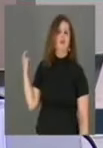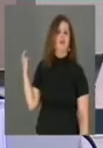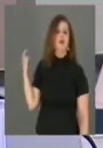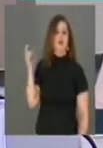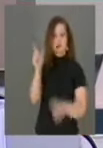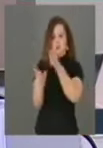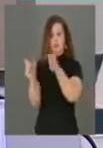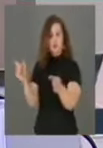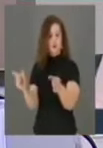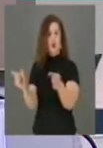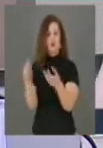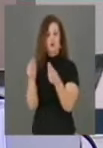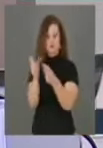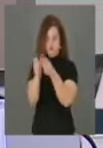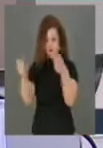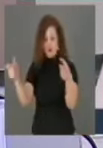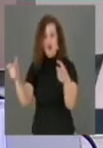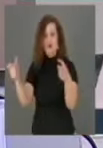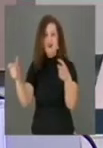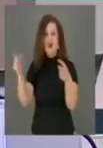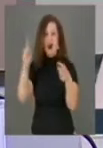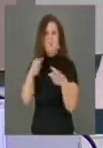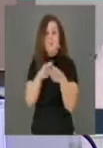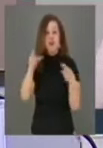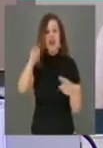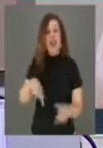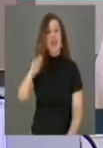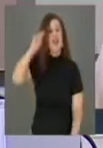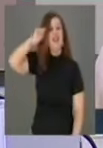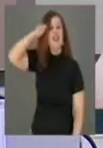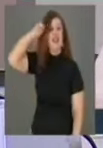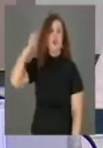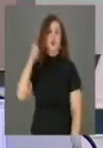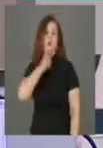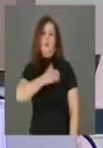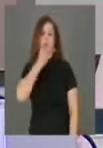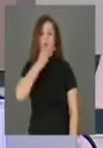desses que estão passando fome são negros e negras. São os que estão nas periferias.